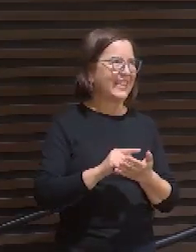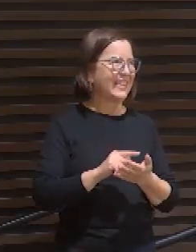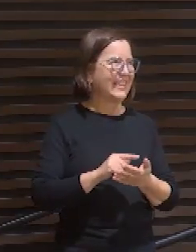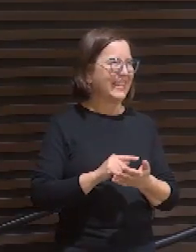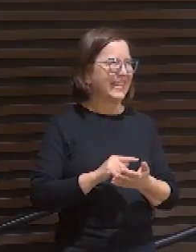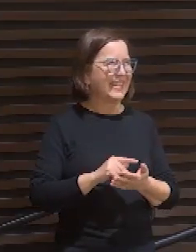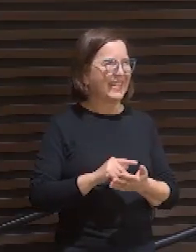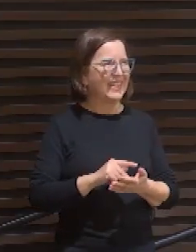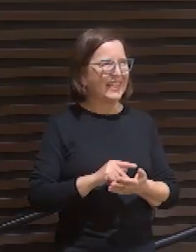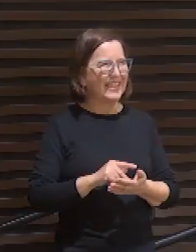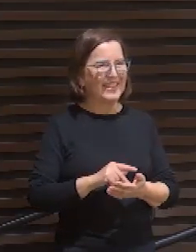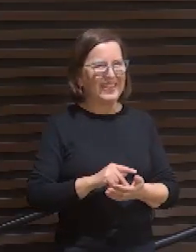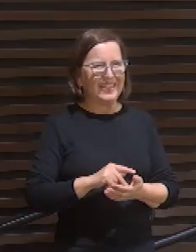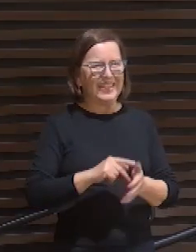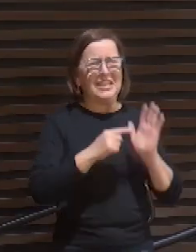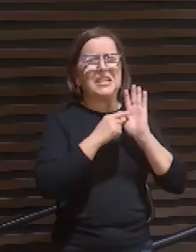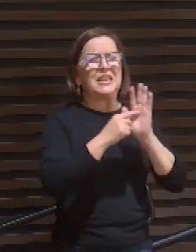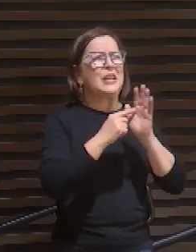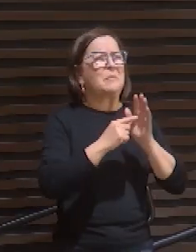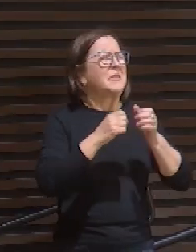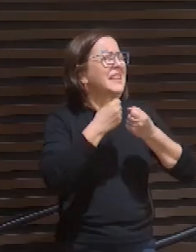numa grande alegria.